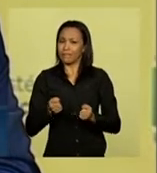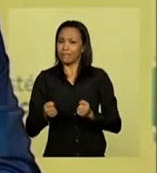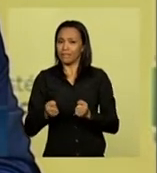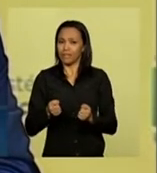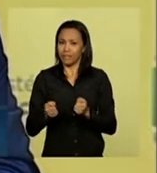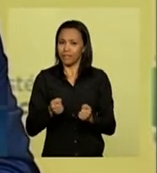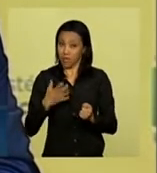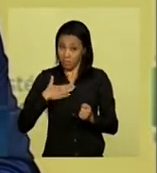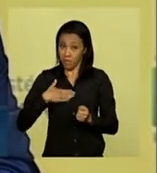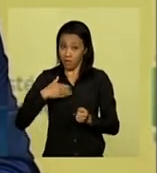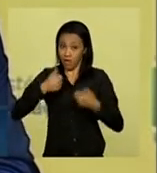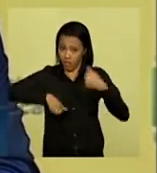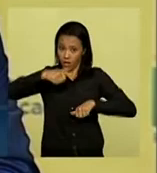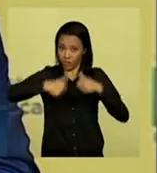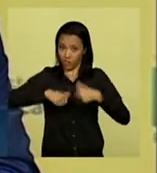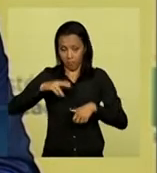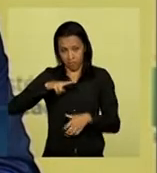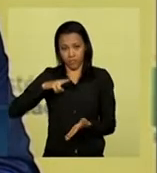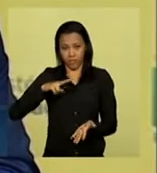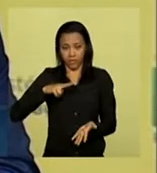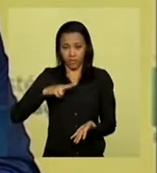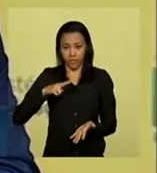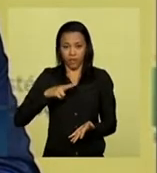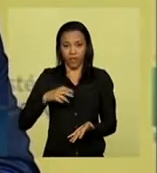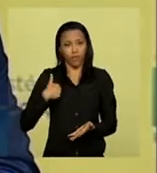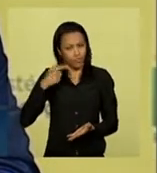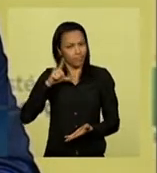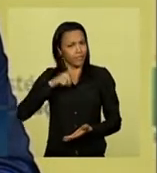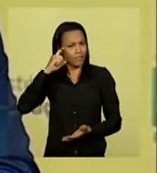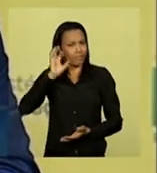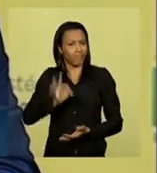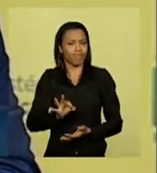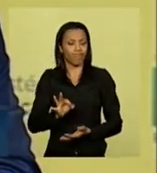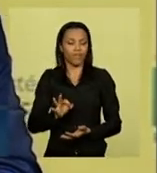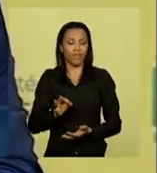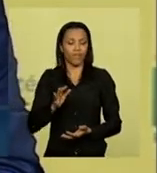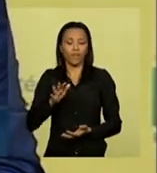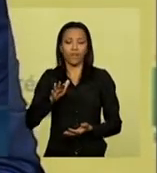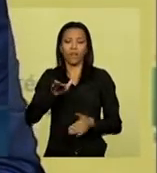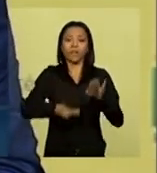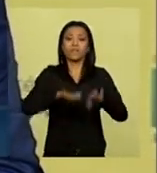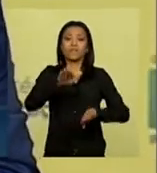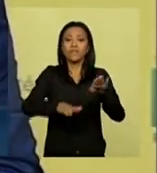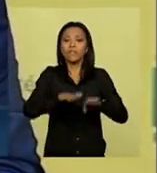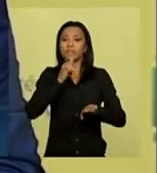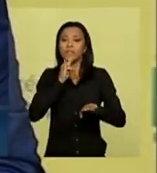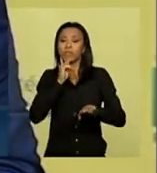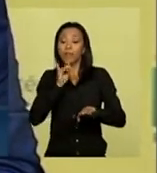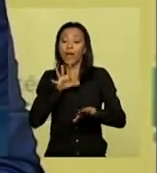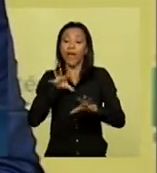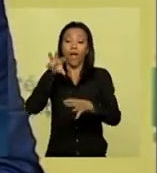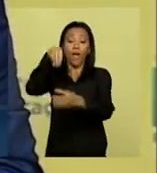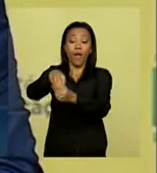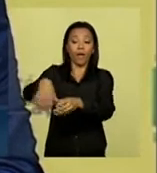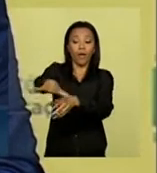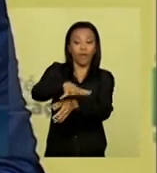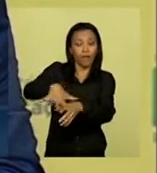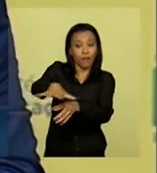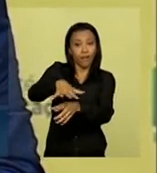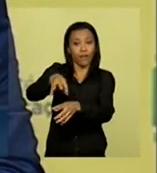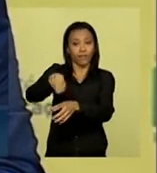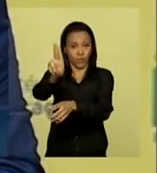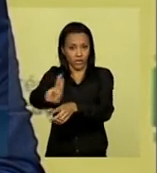na minha avaliação Avaliação pessoal eu já tenho convicção disso que às vezes aquele setor da Universidade que está